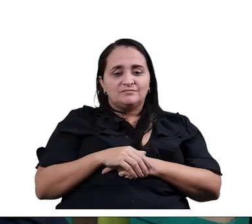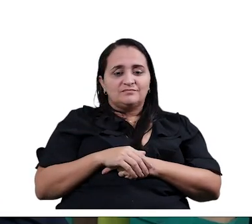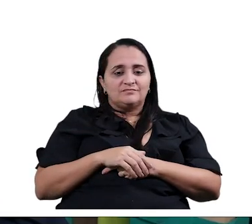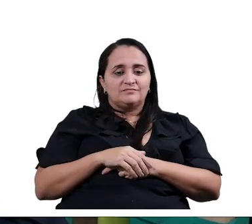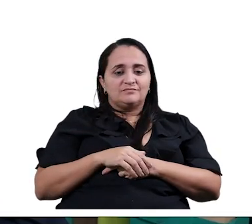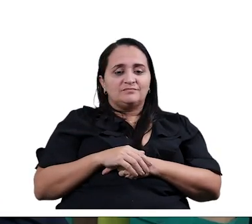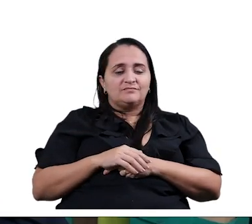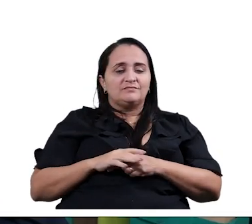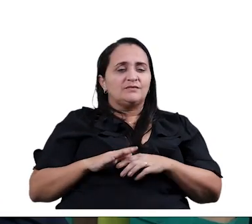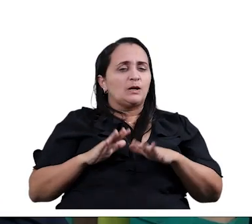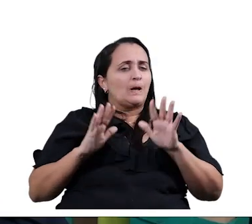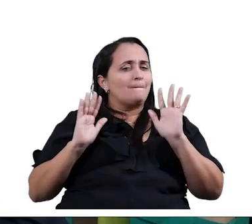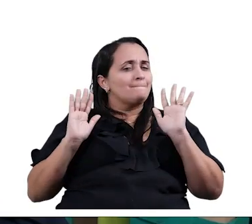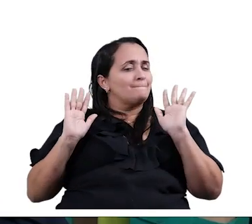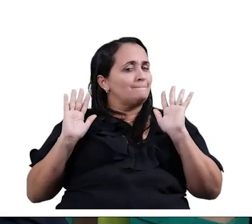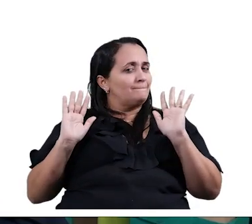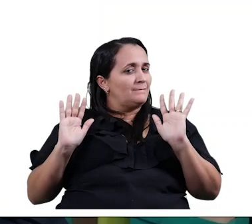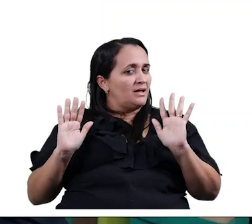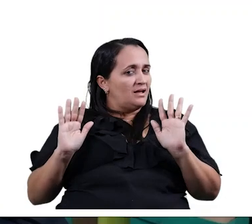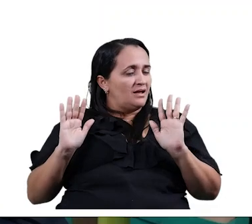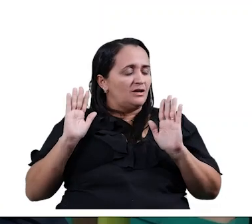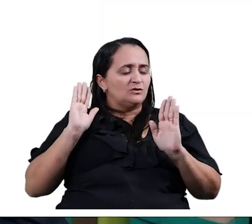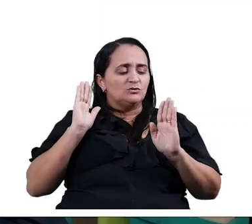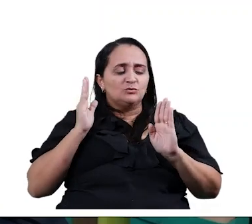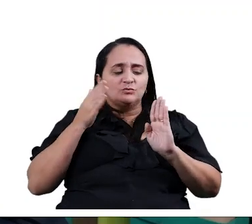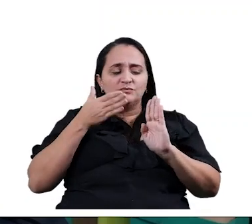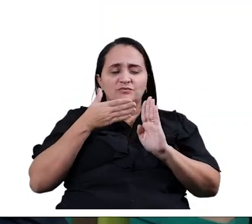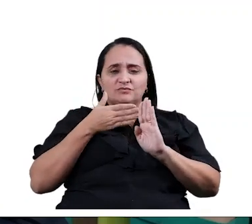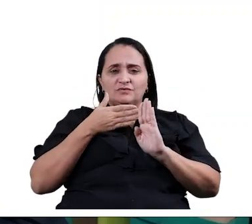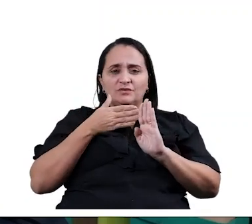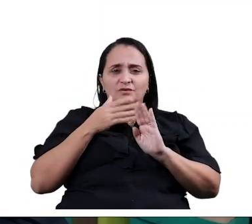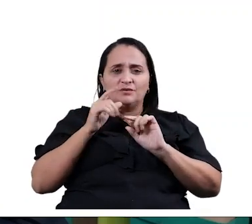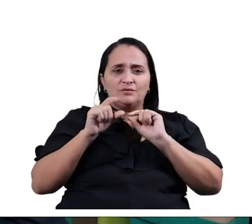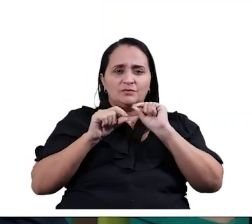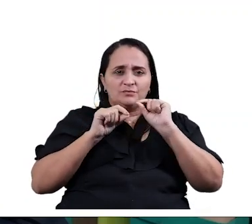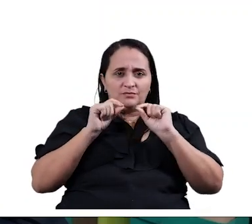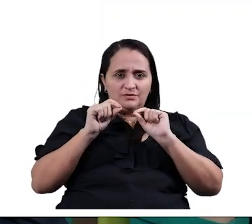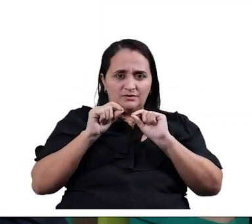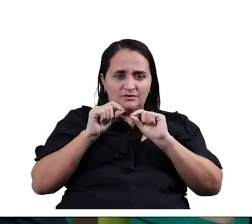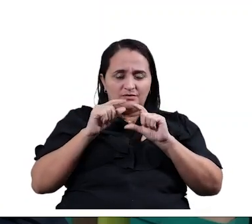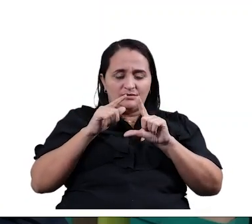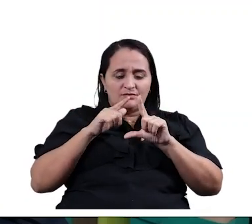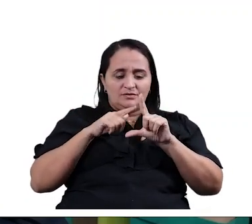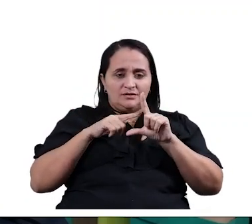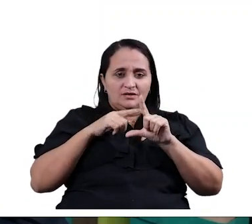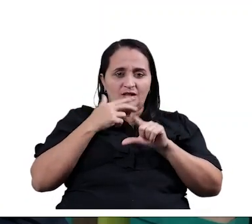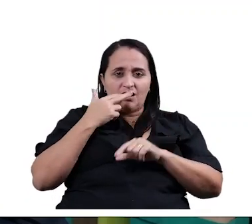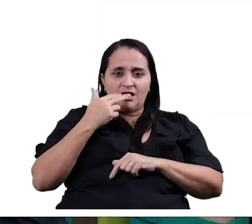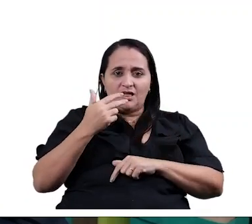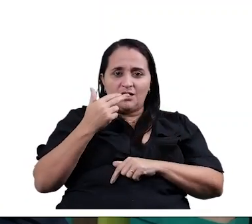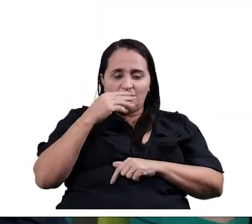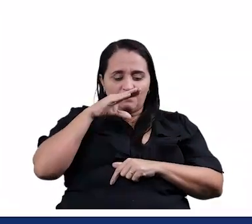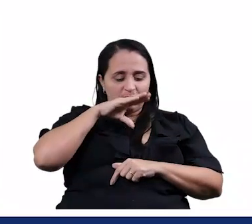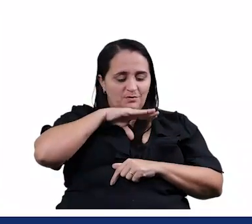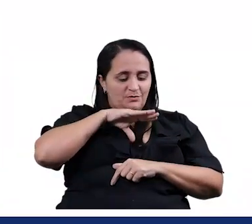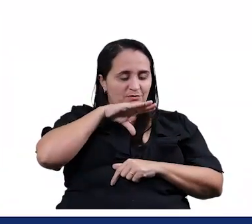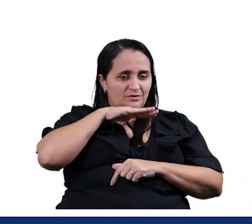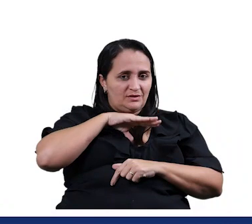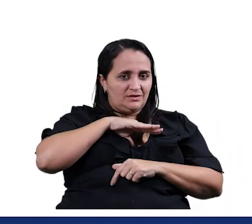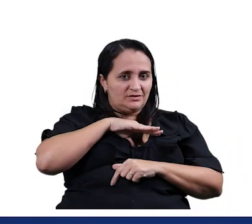Mas, como o foco aqui é língua portuguesa, vamos analisar um pouco esse